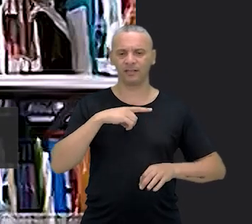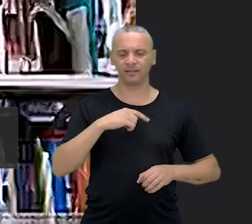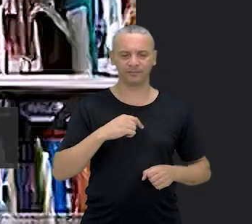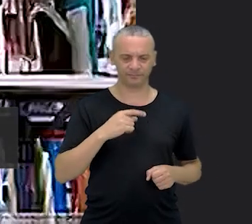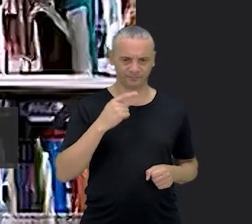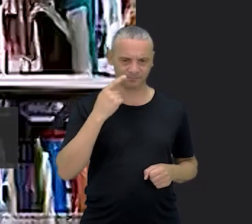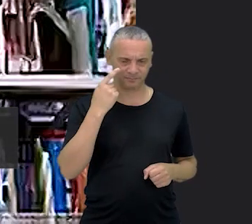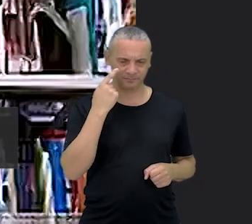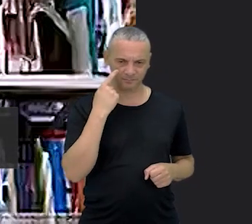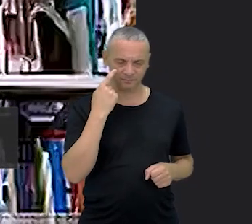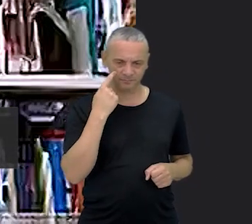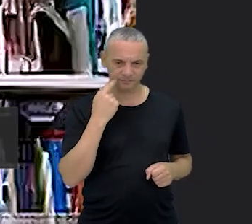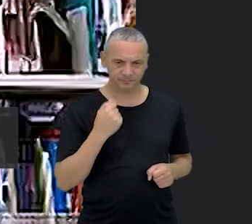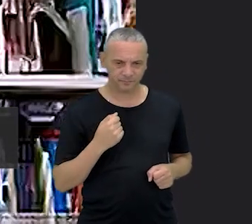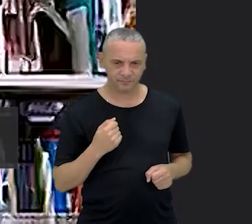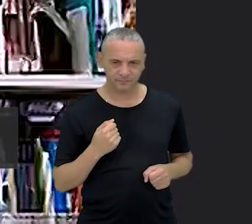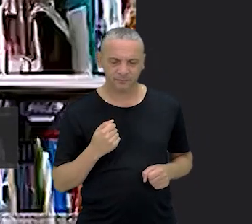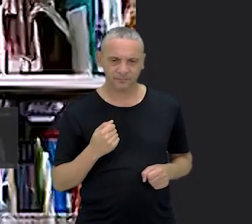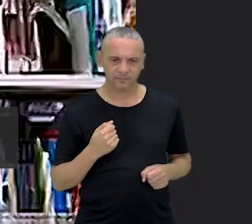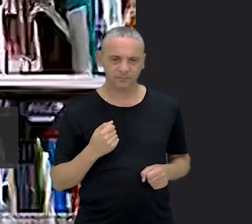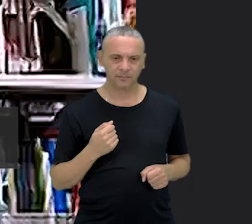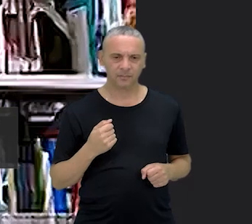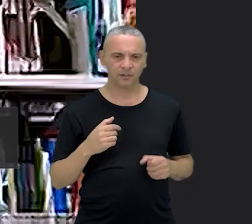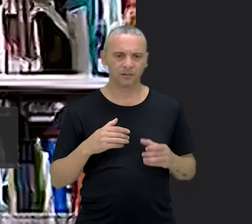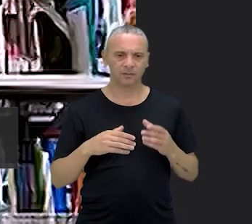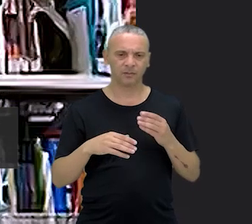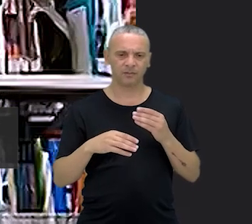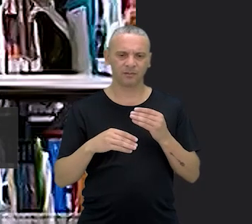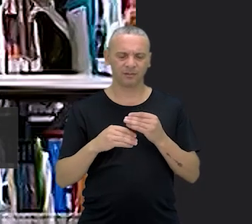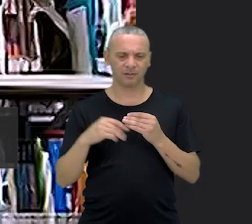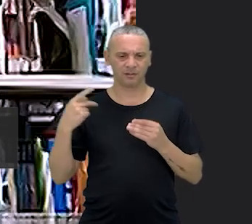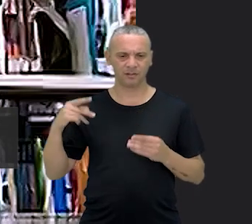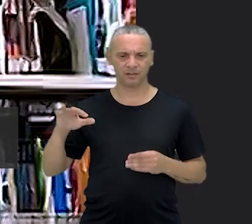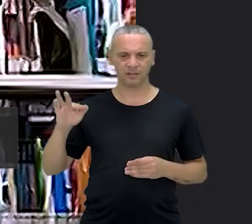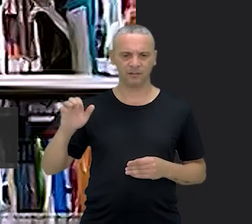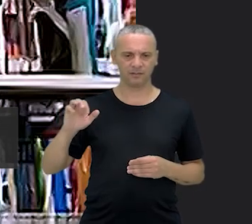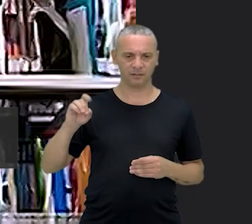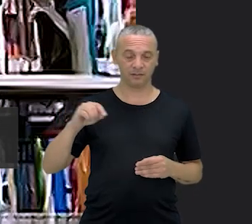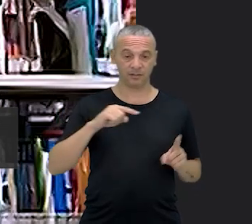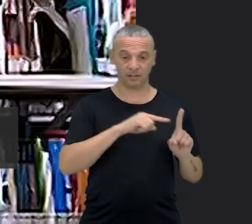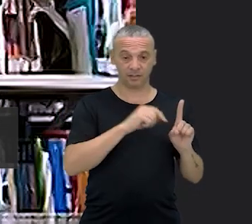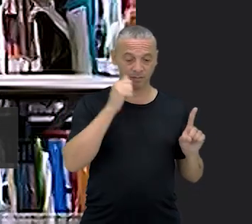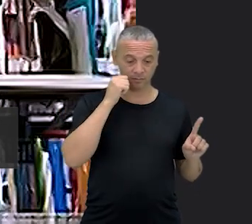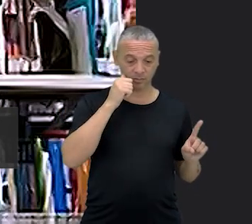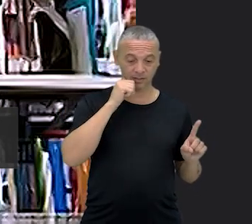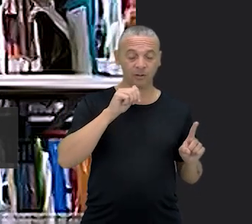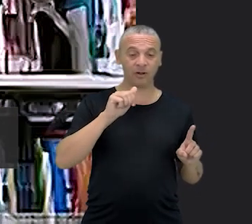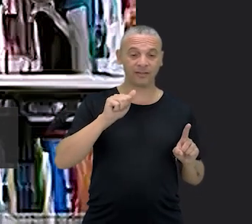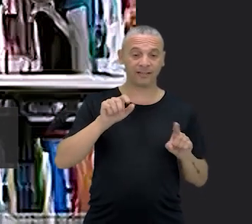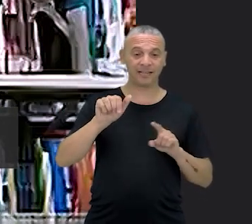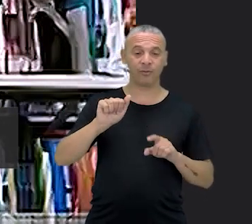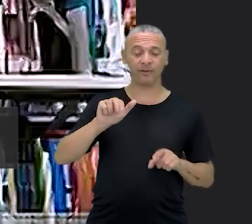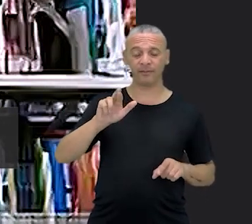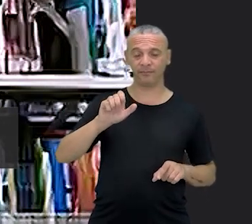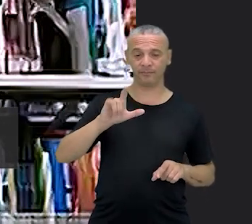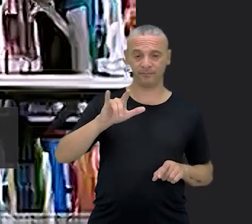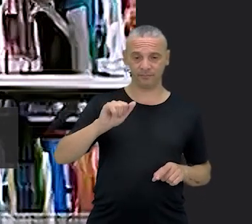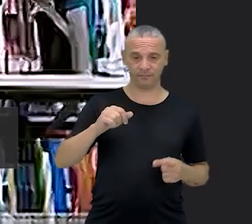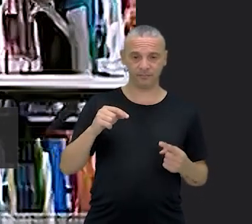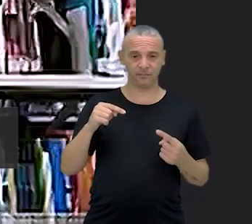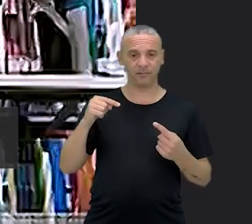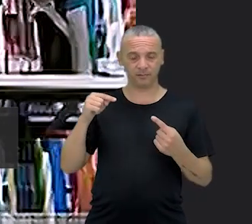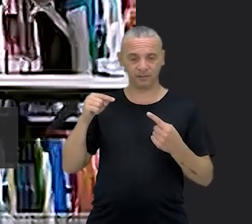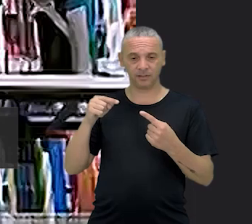Contratou um pintor que fez um retrato dele e ela conversava com